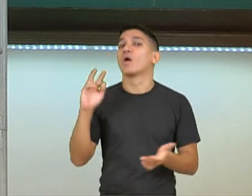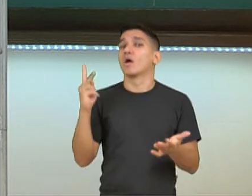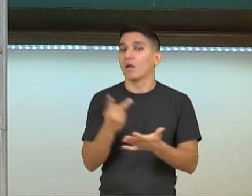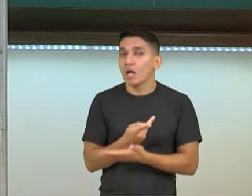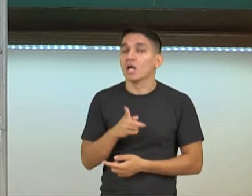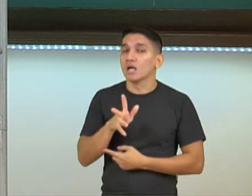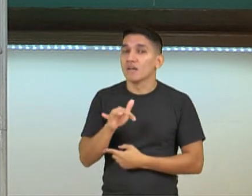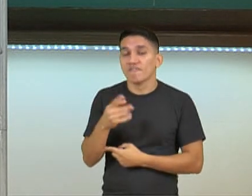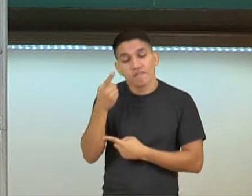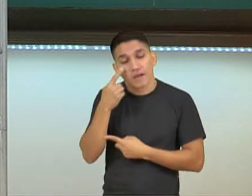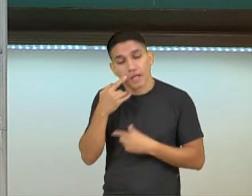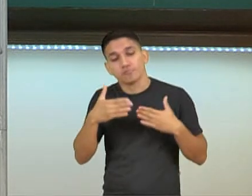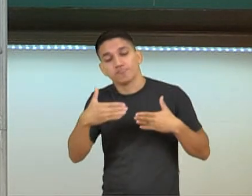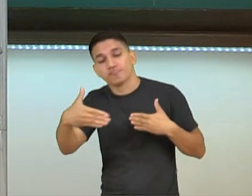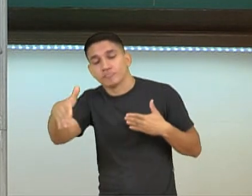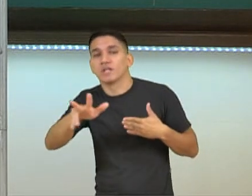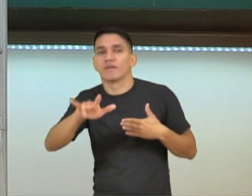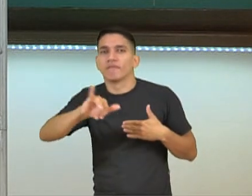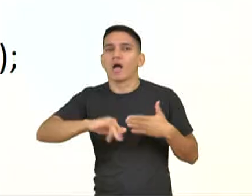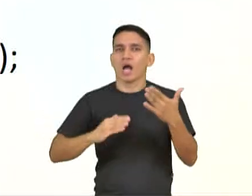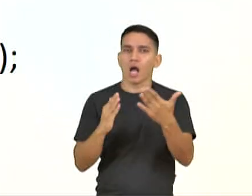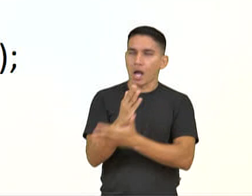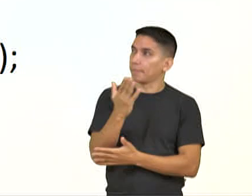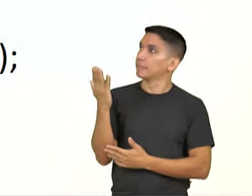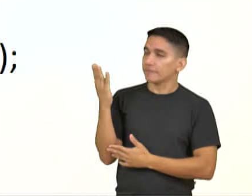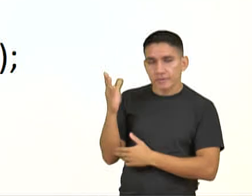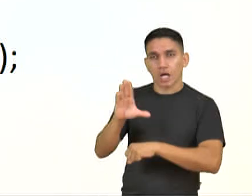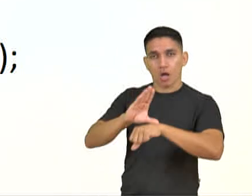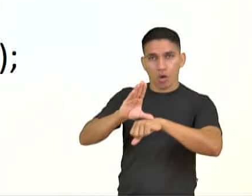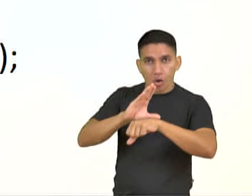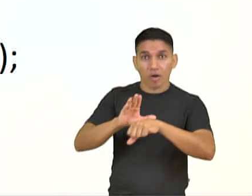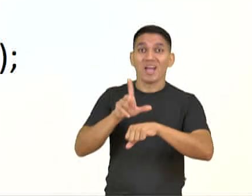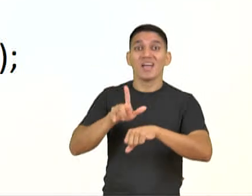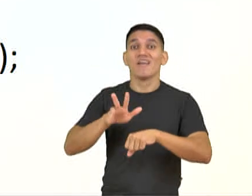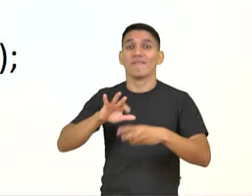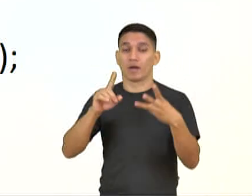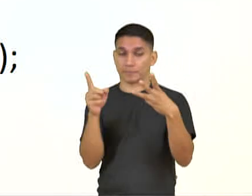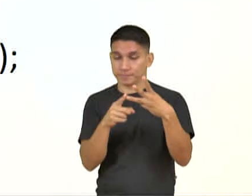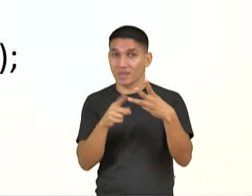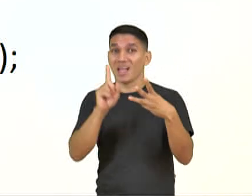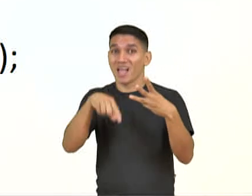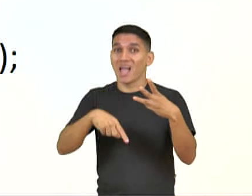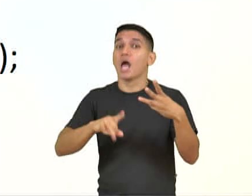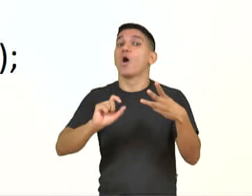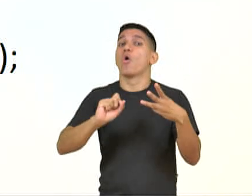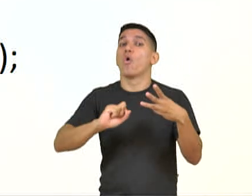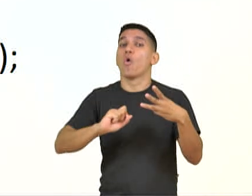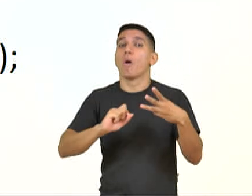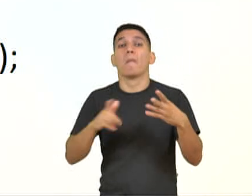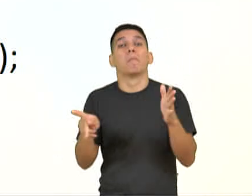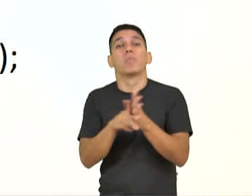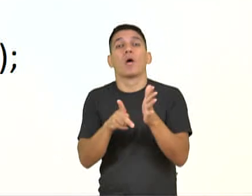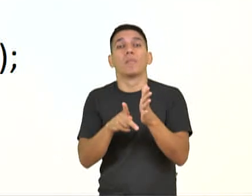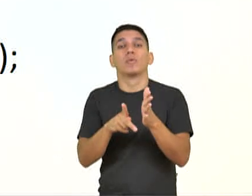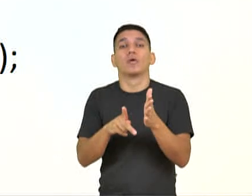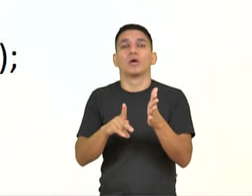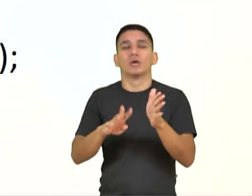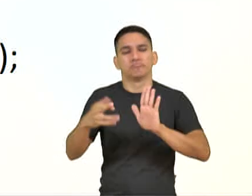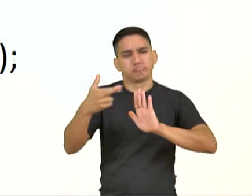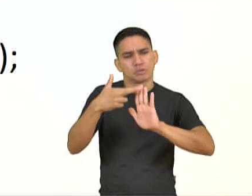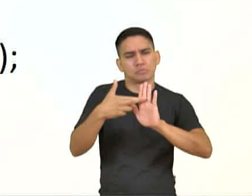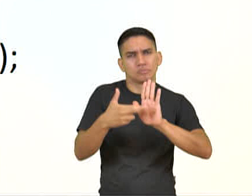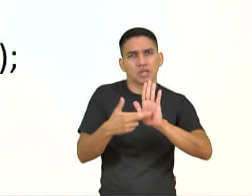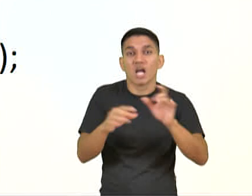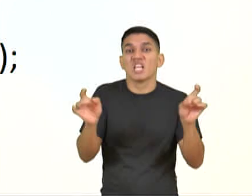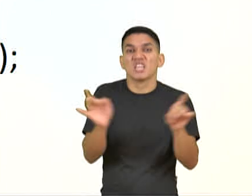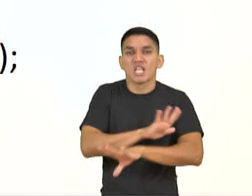vamos ver que, quando está aprovada essa Constituição, eles vão colocar como um dos princípios dessa Constituição o fim